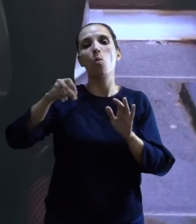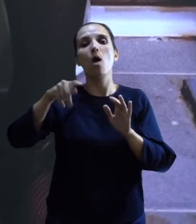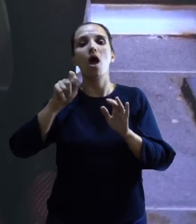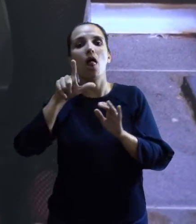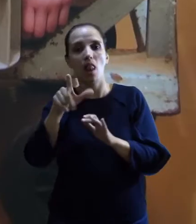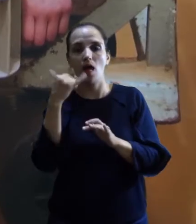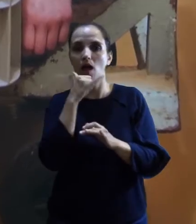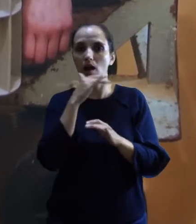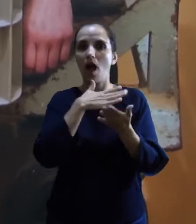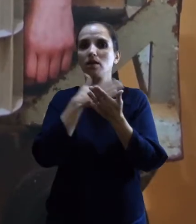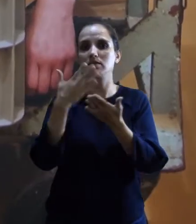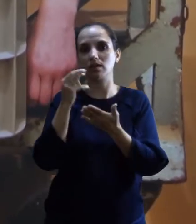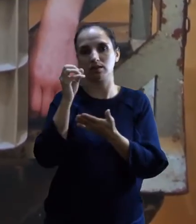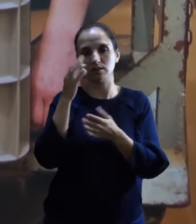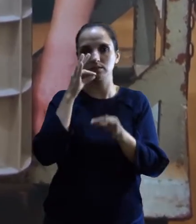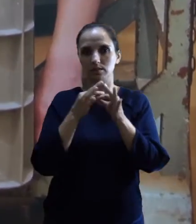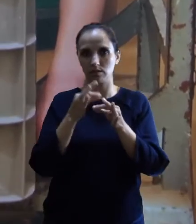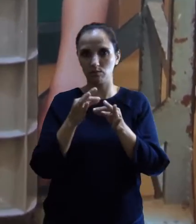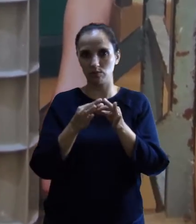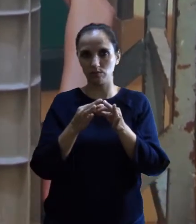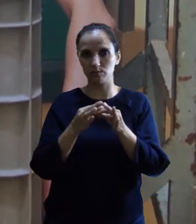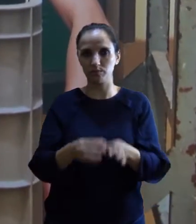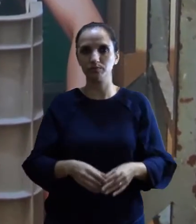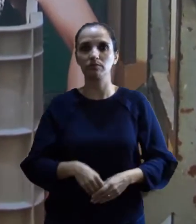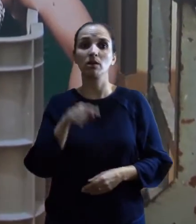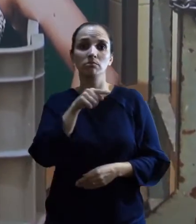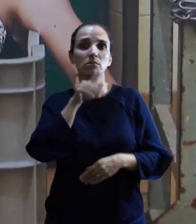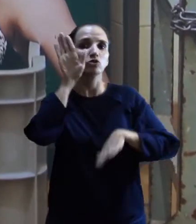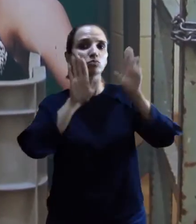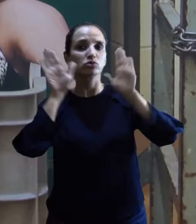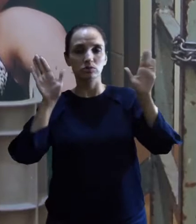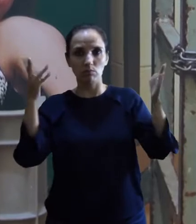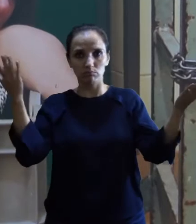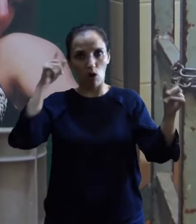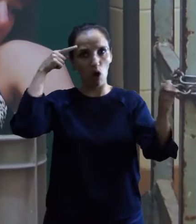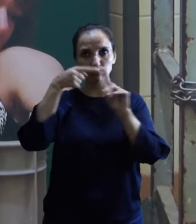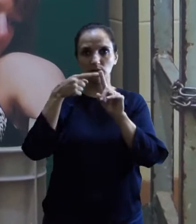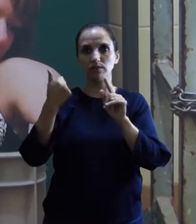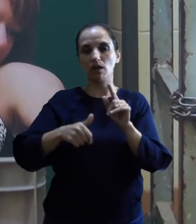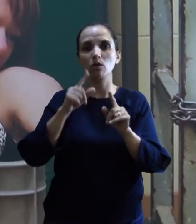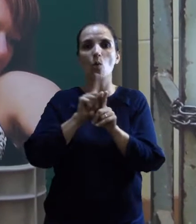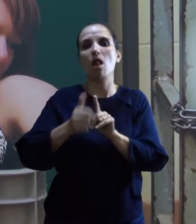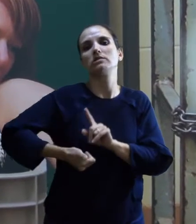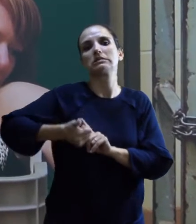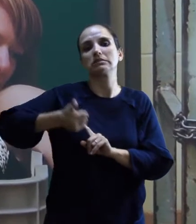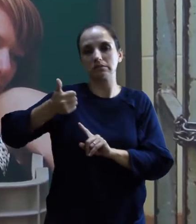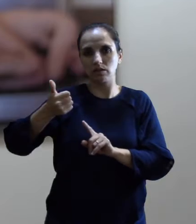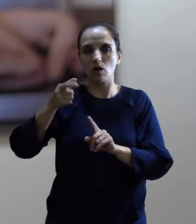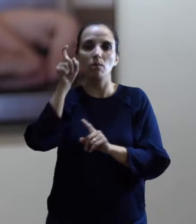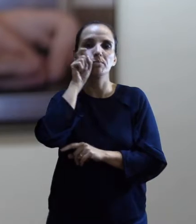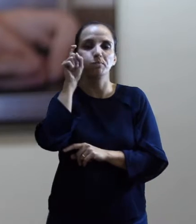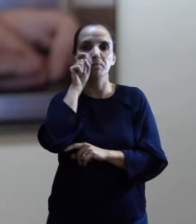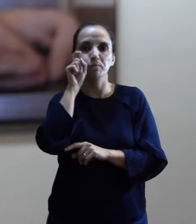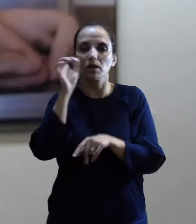Manuel Alegre até ao próximo dia 30 de setembro. Esta exposição tem como objetivos primordiais